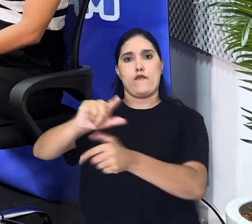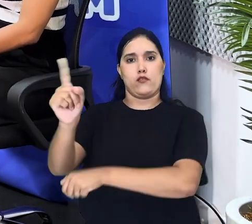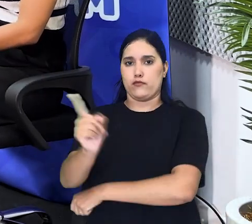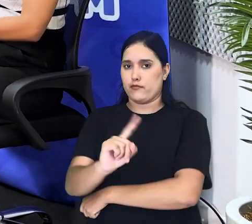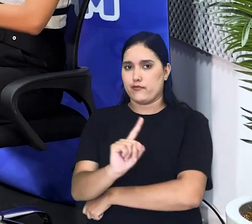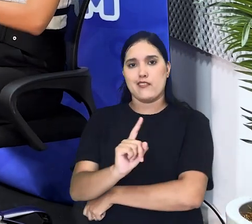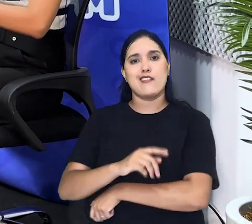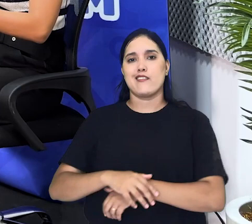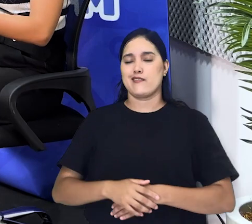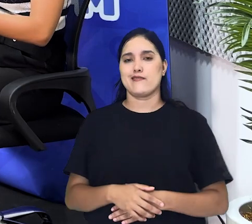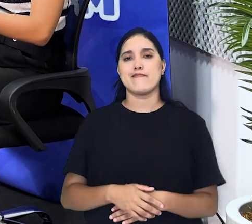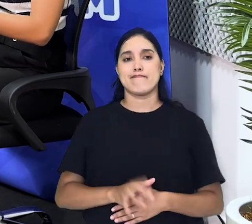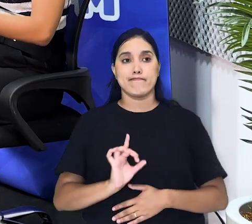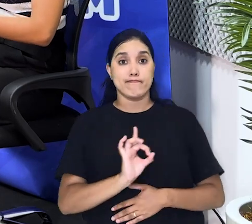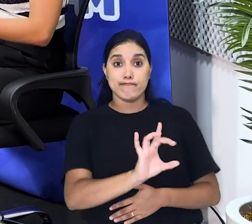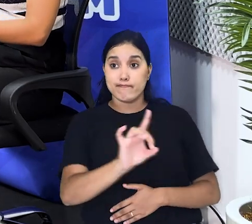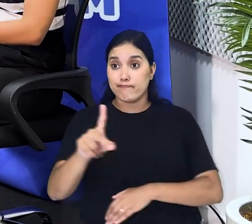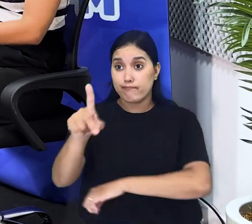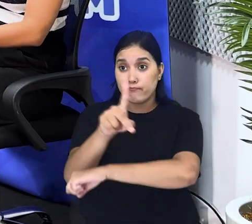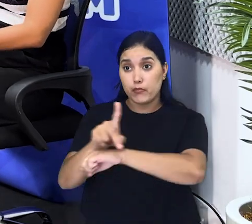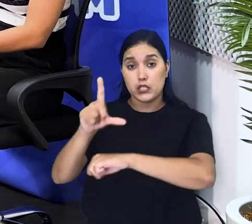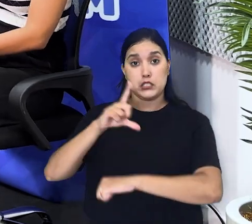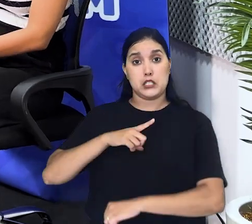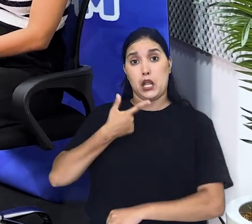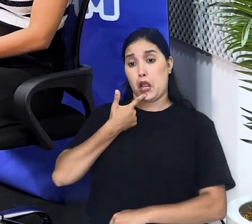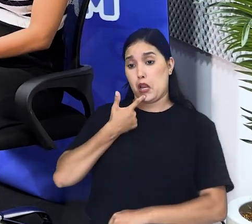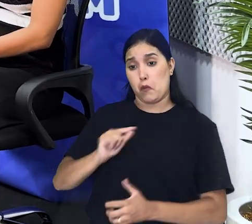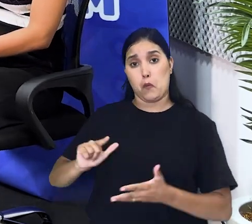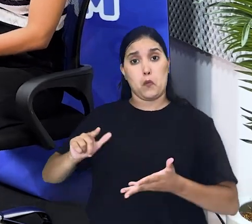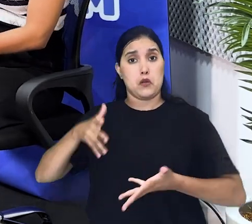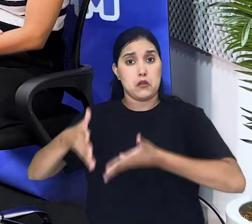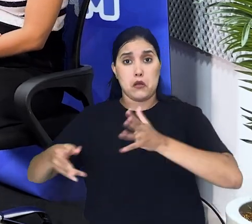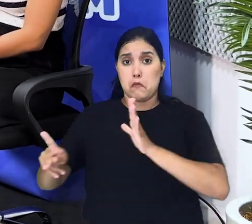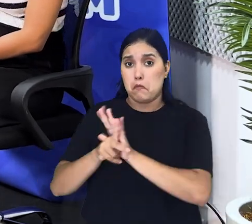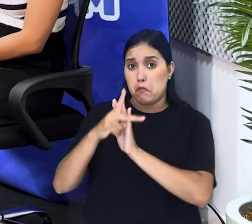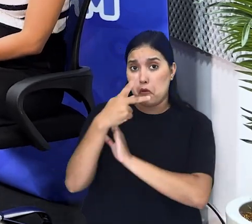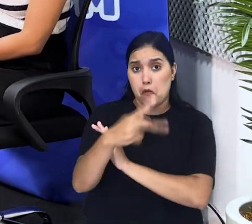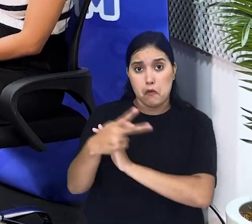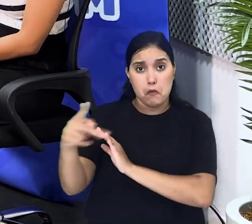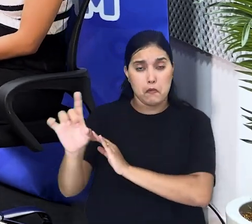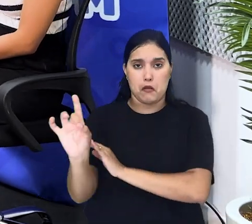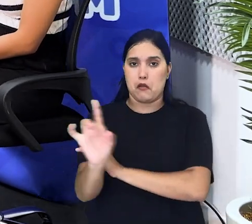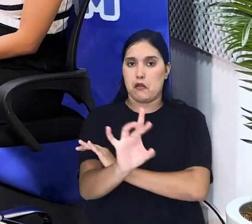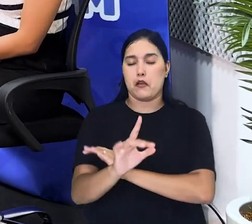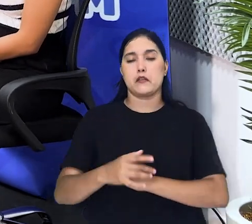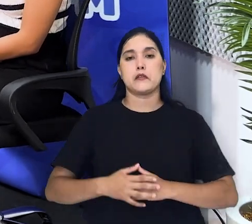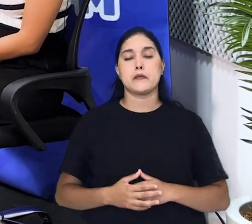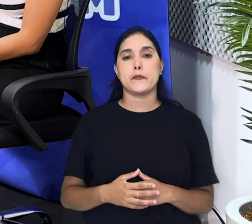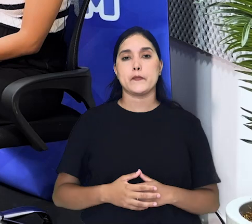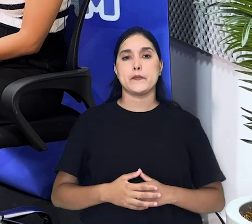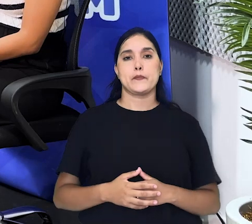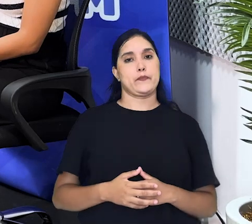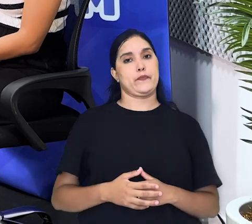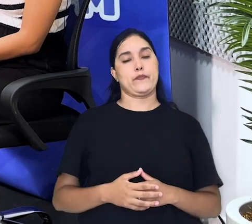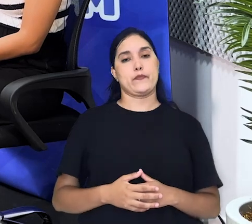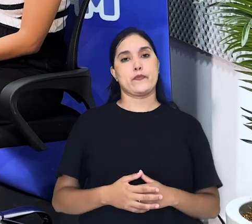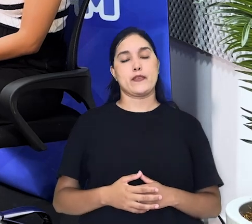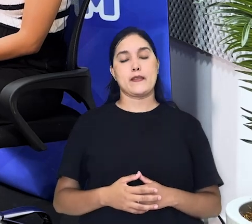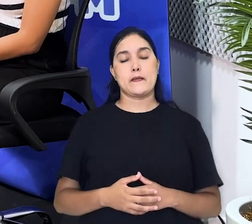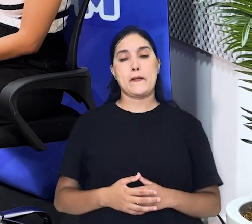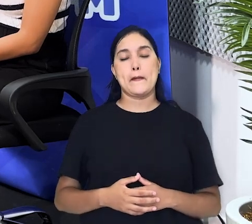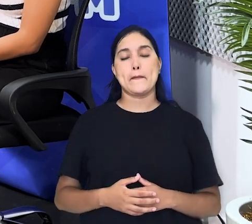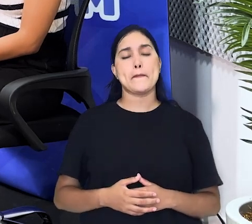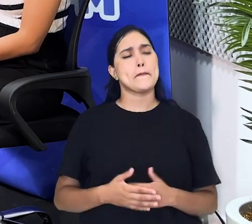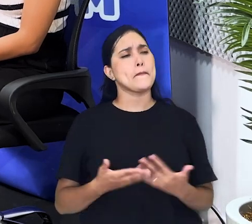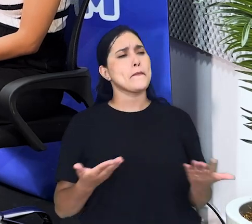a língua mesmo, tem um estudo igual aconteceu aqui. No Brasil. Montaram todo, né, uma estrutura de